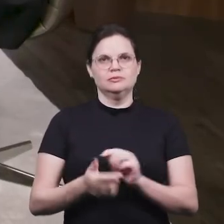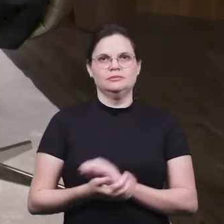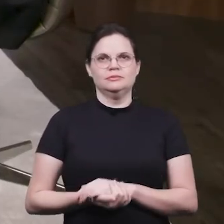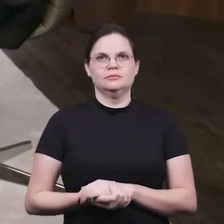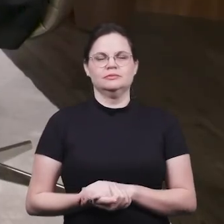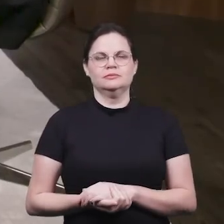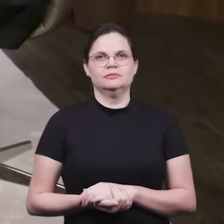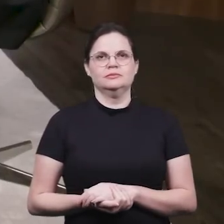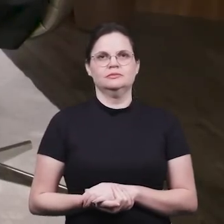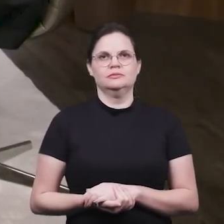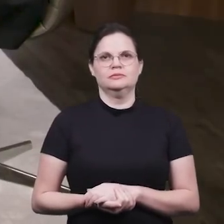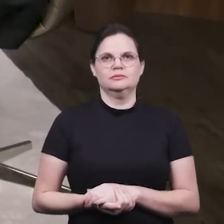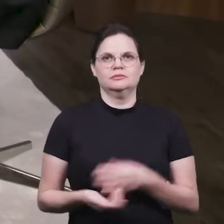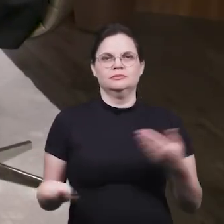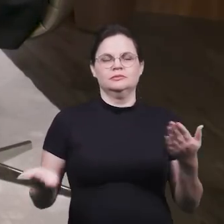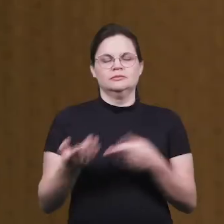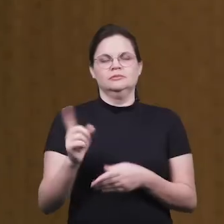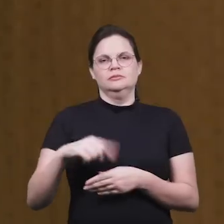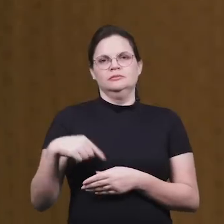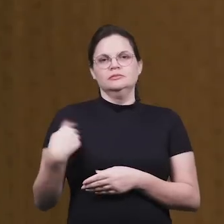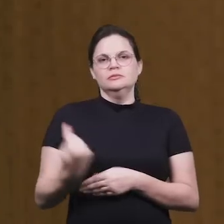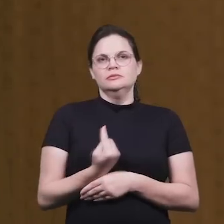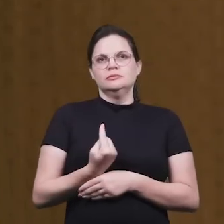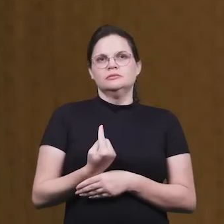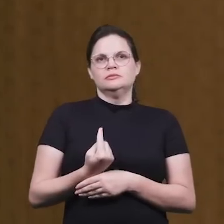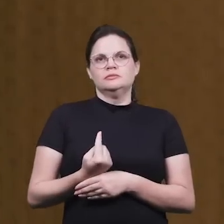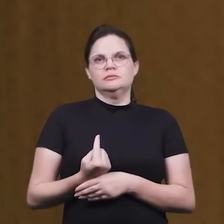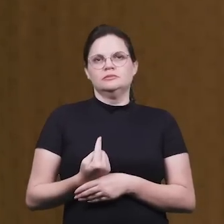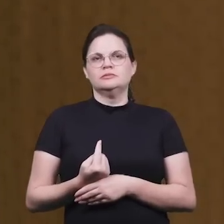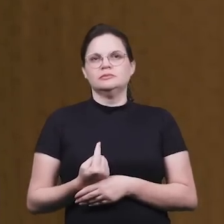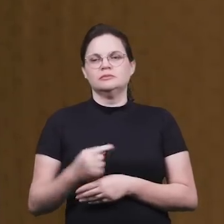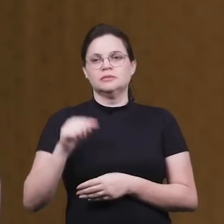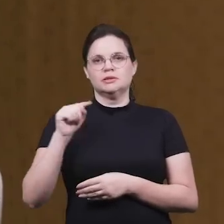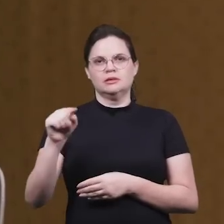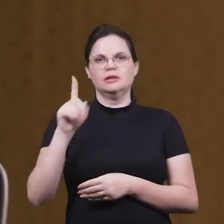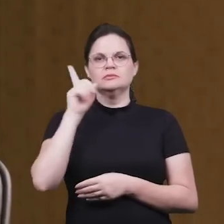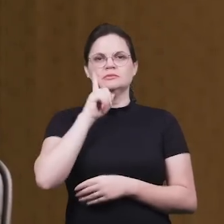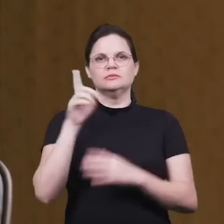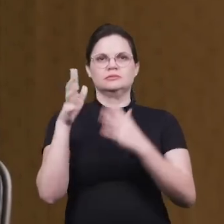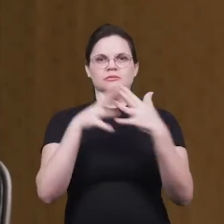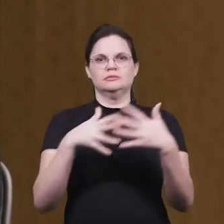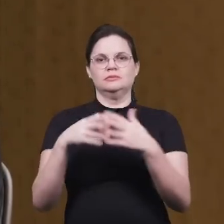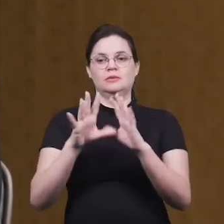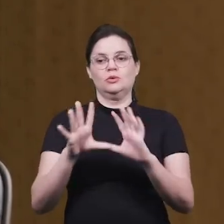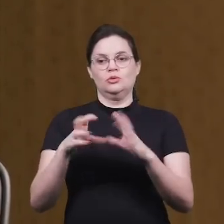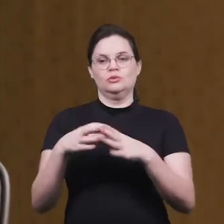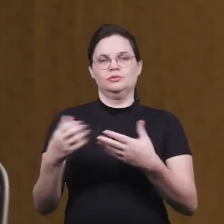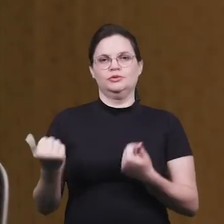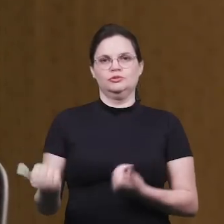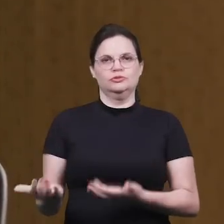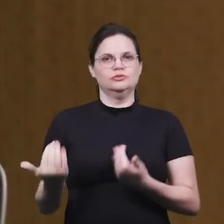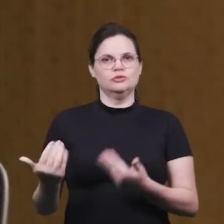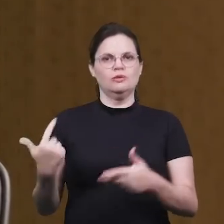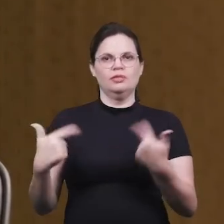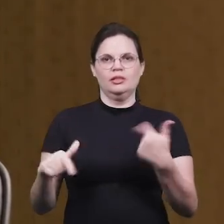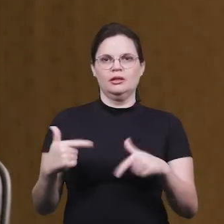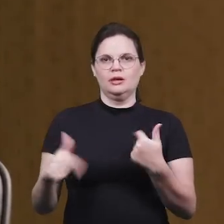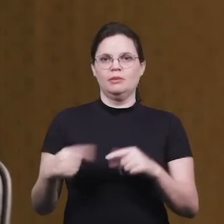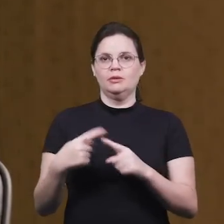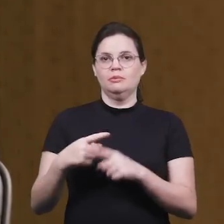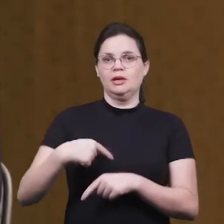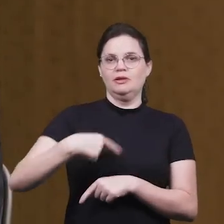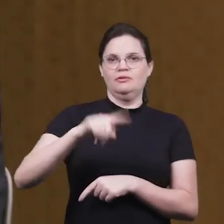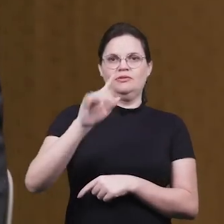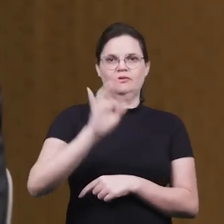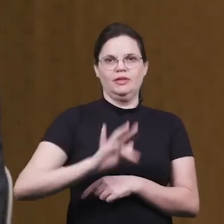Hoje, por exemplo, nós temos um trabalho muito bom realizado pelos jovens quando eles vão nas faculdades,